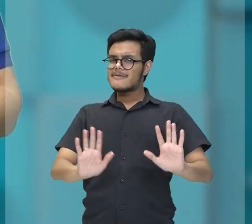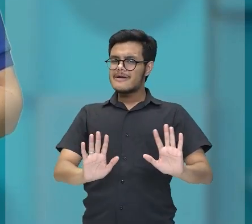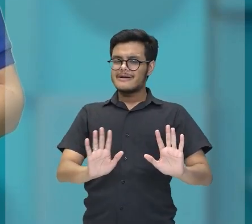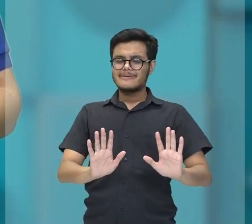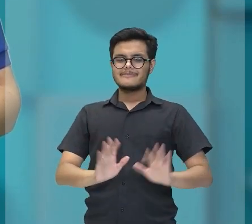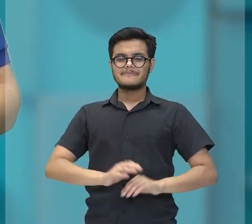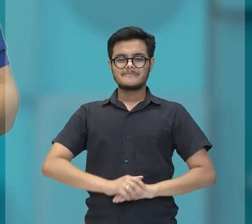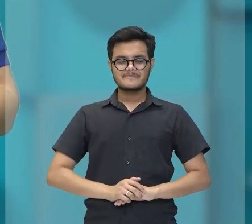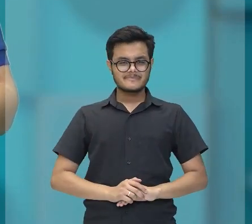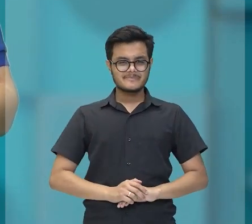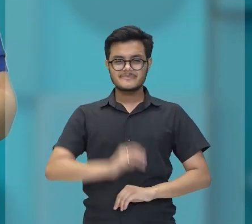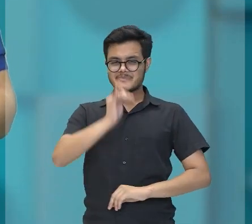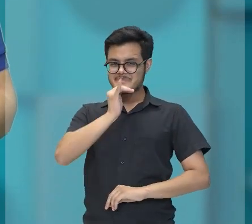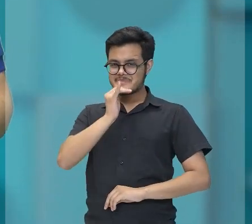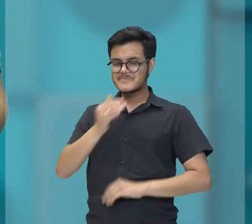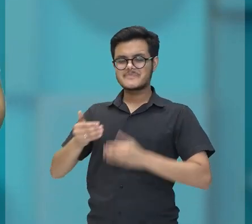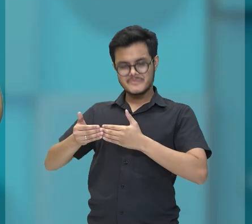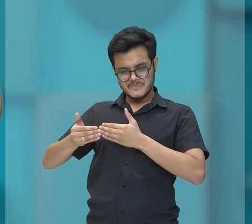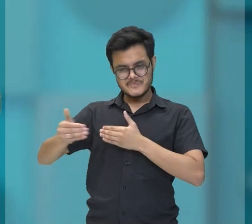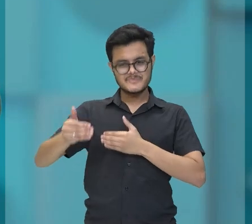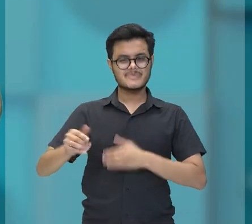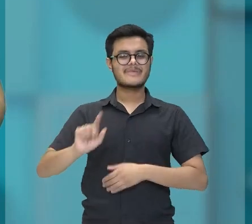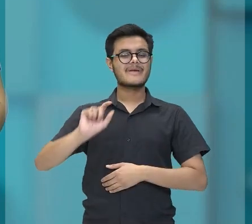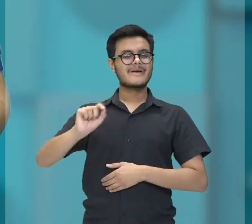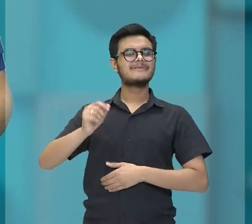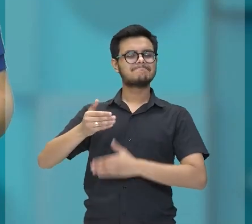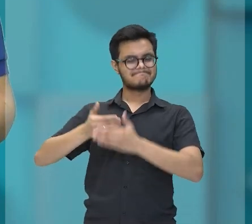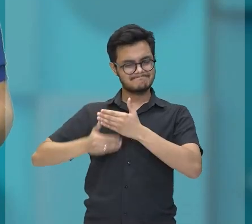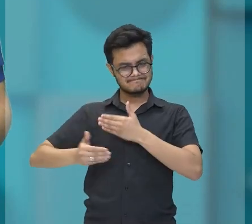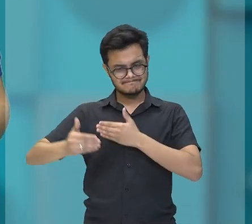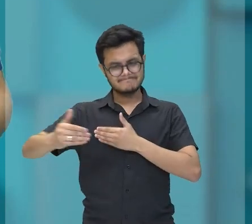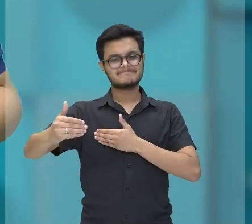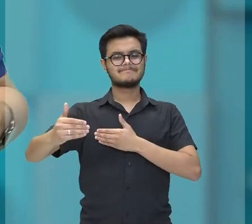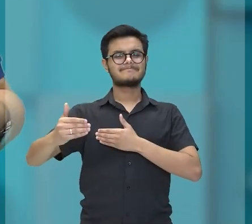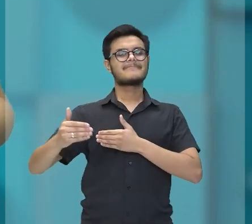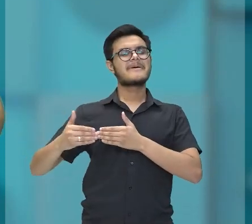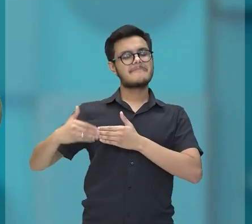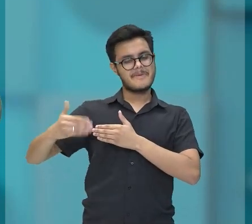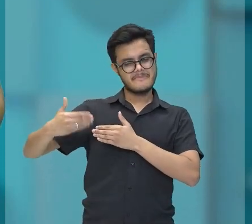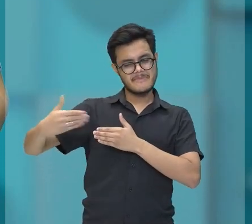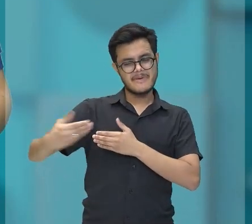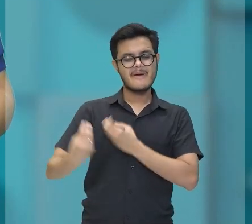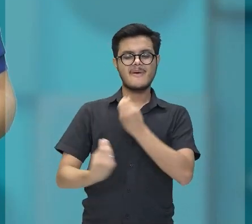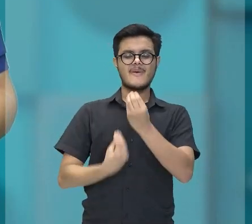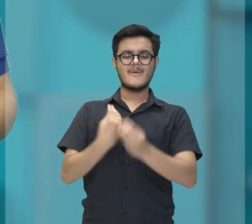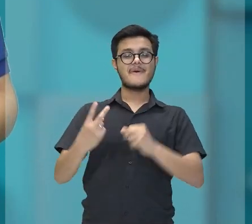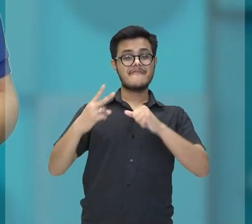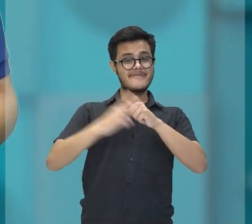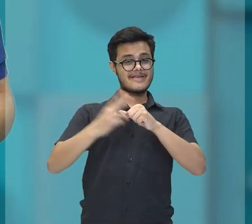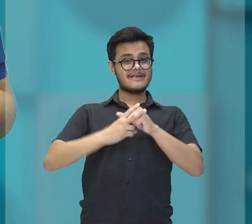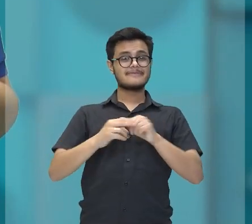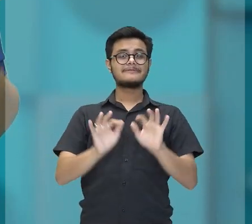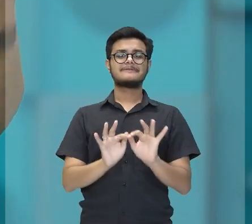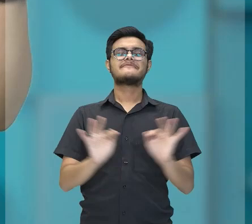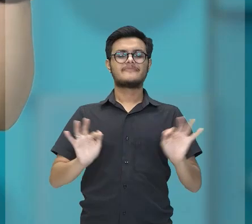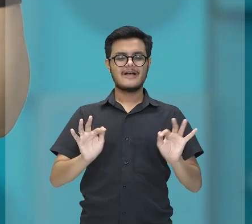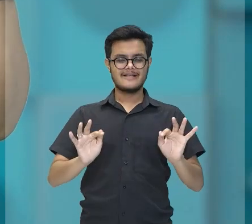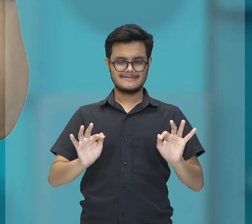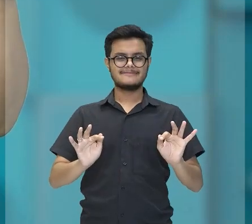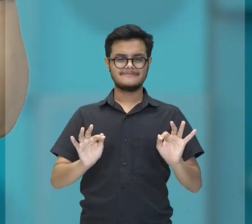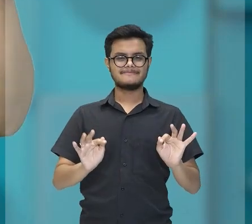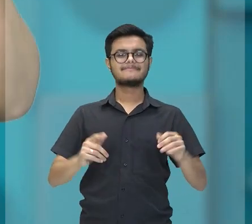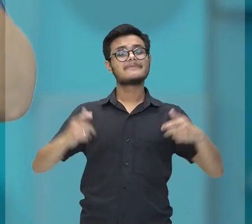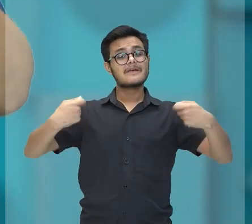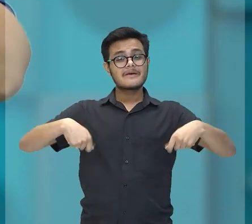né? Vamos avançar, porque para que eu entenda de fato como é que o verbo trabalha dentro da minha língua, eu